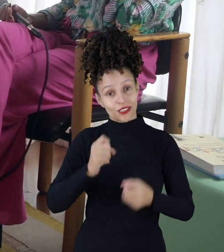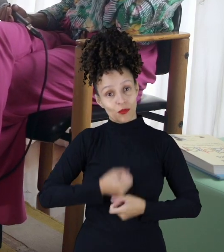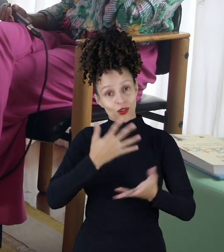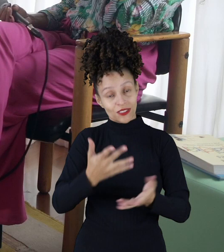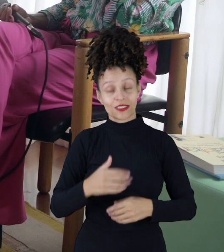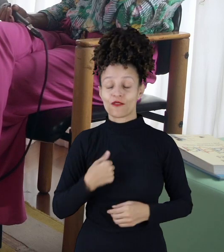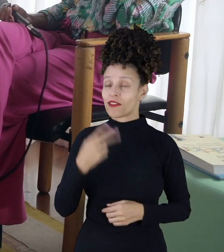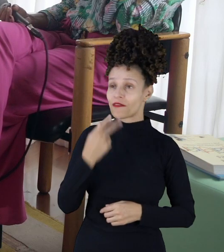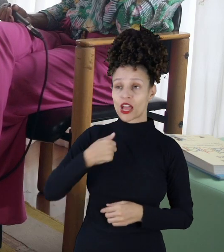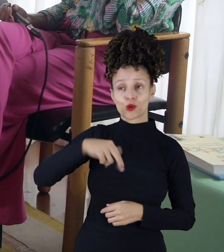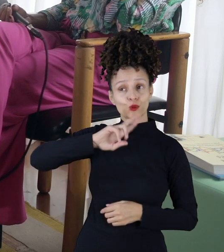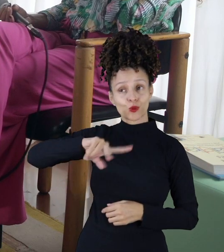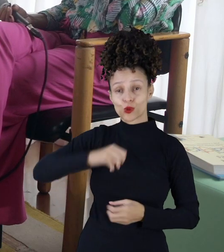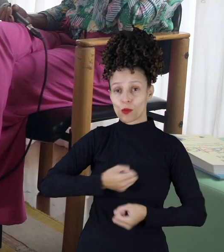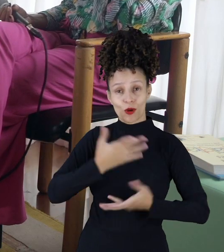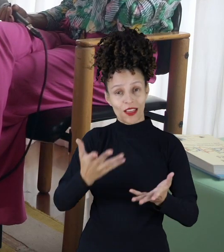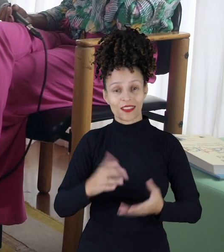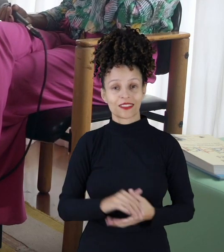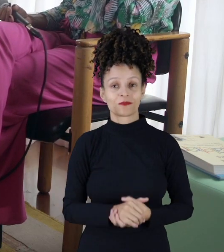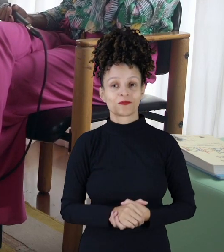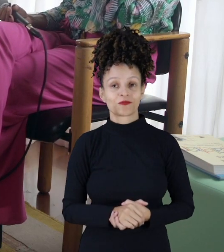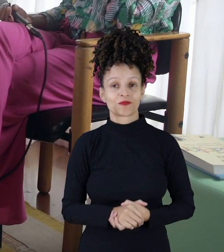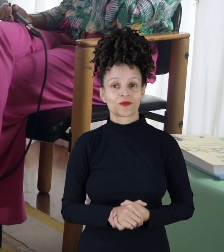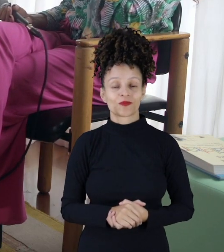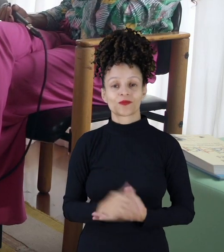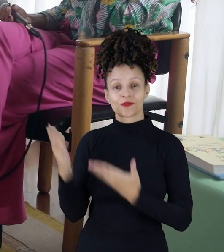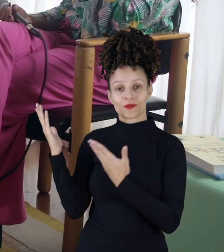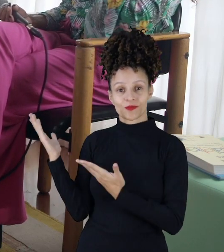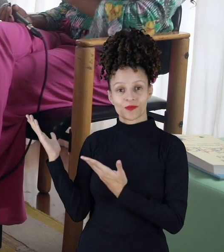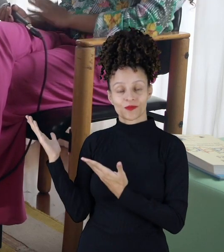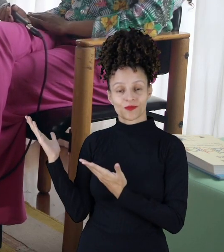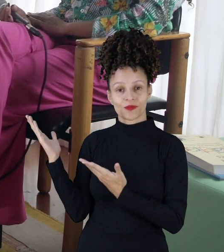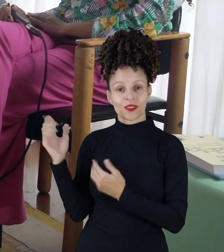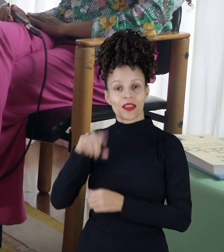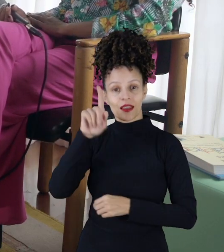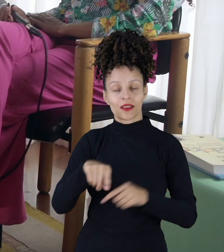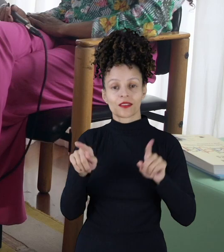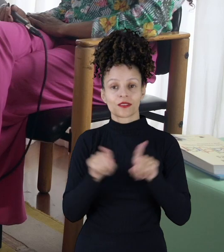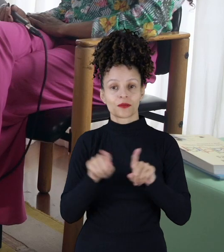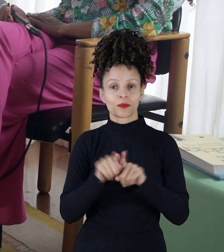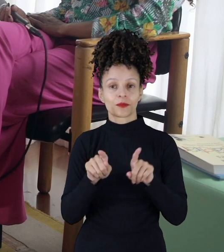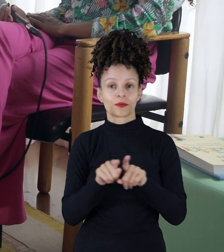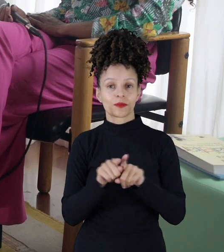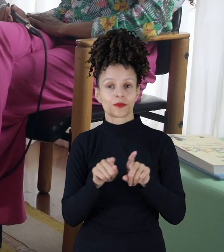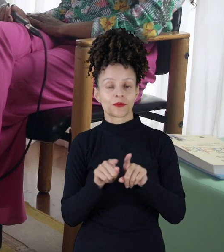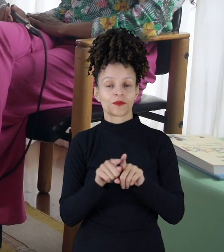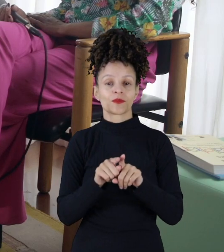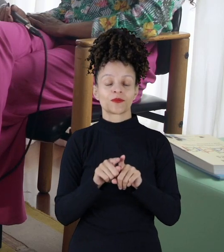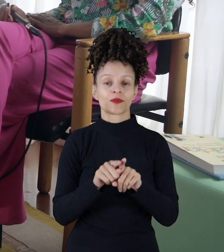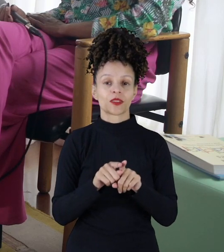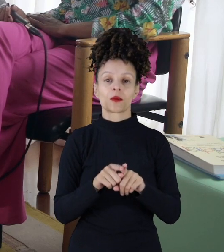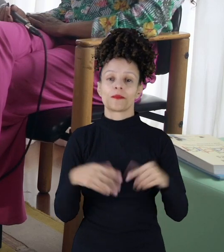sei fazer poesia, porque eu falava que eu não sou poeta, mas eu sou. O Menino e a Flor, que é